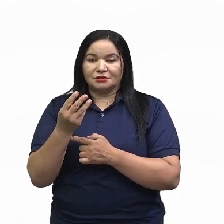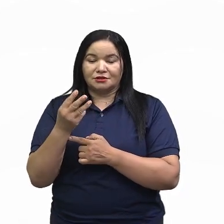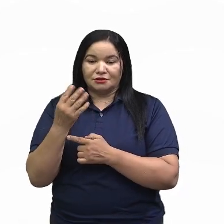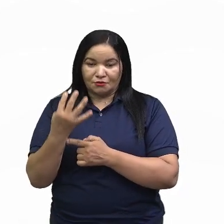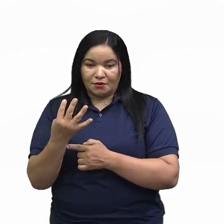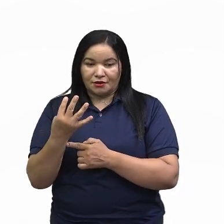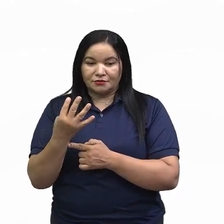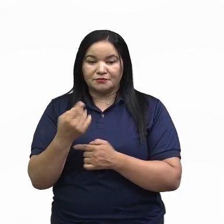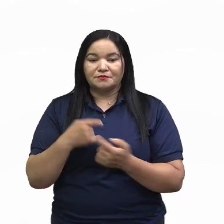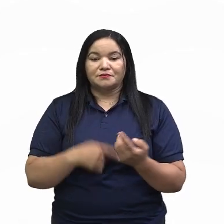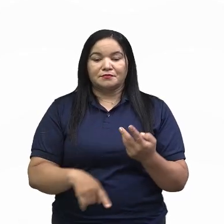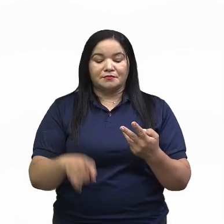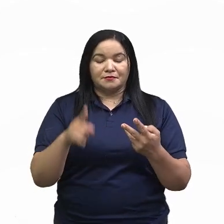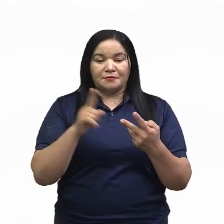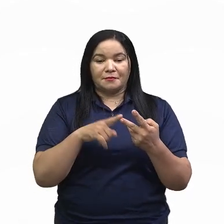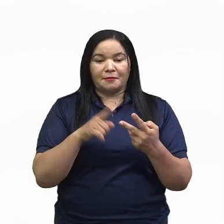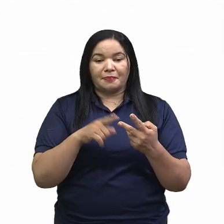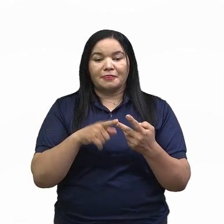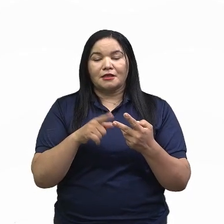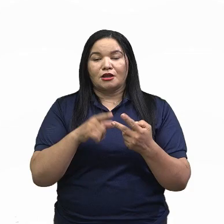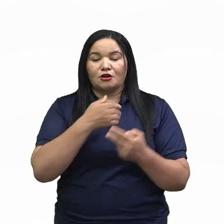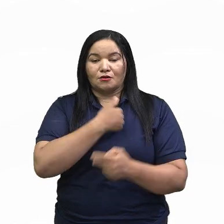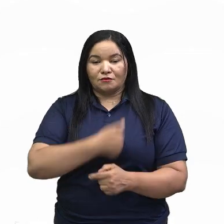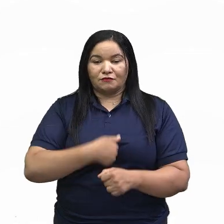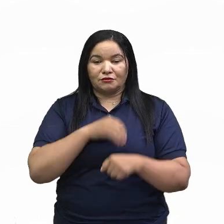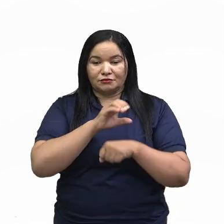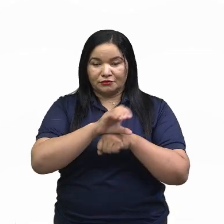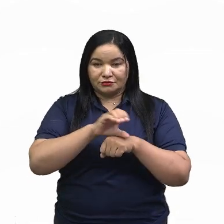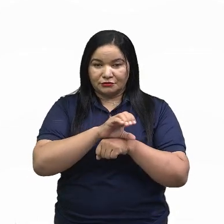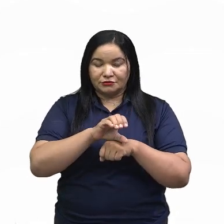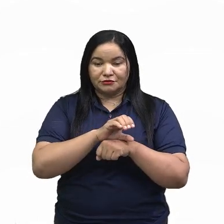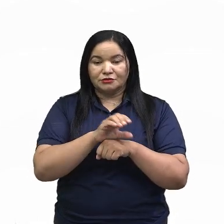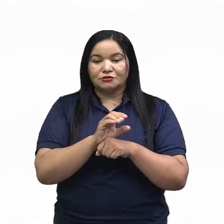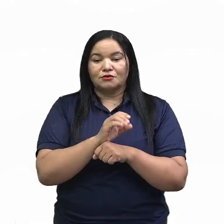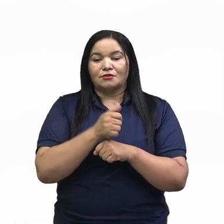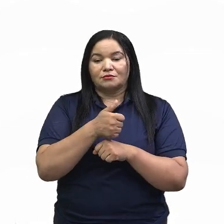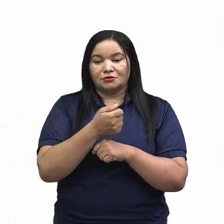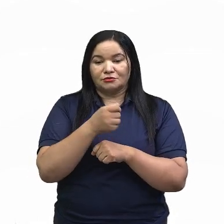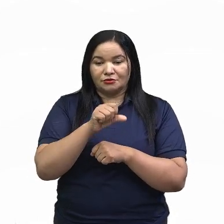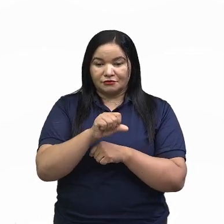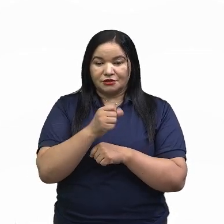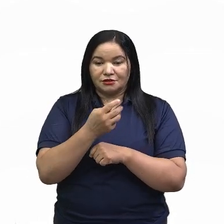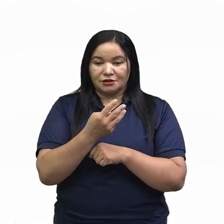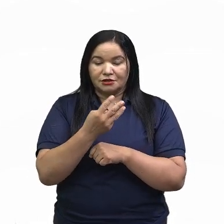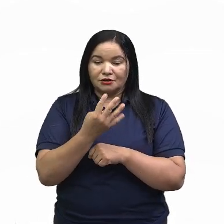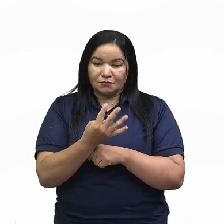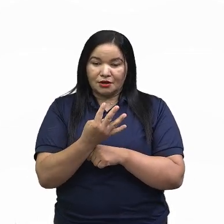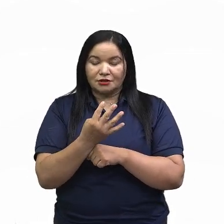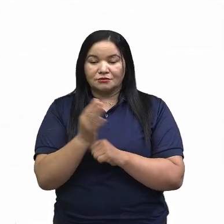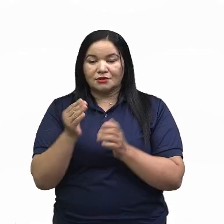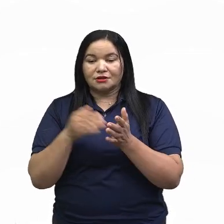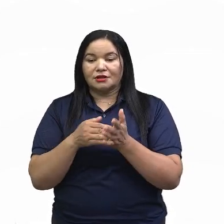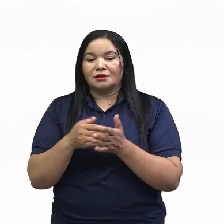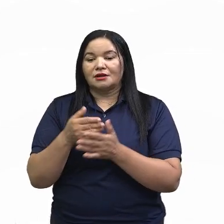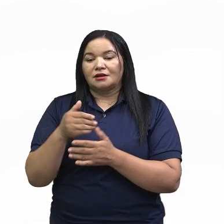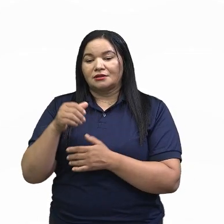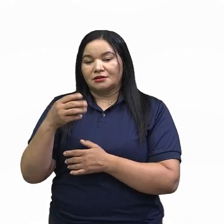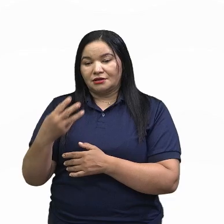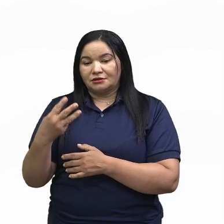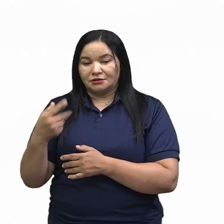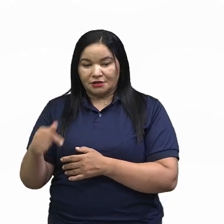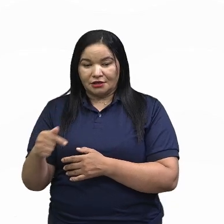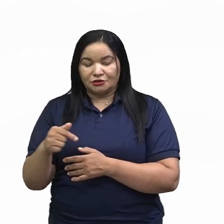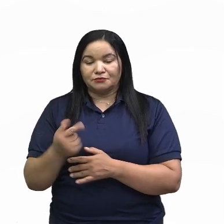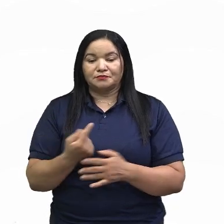segundo momento, o governo constitucional, que vai de 34 a 37, e num terceiro momento,